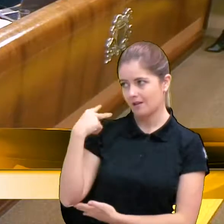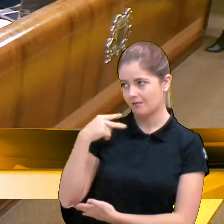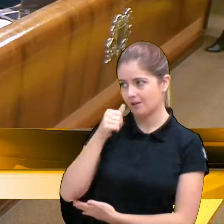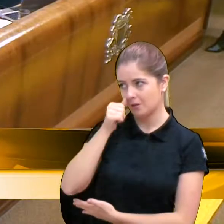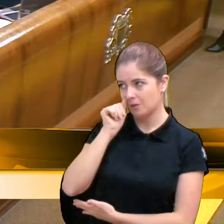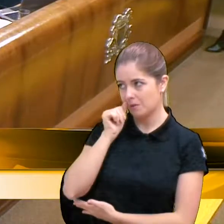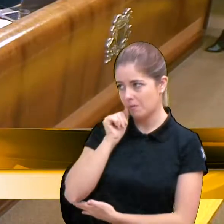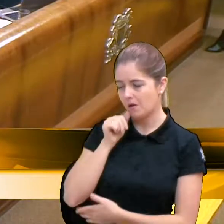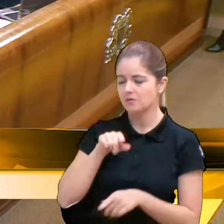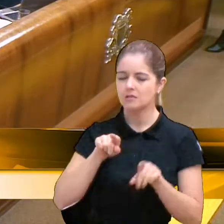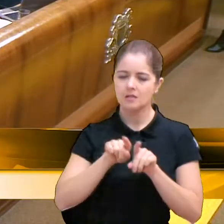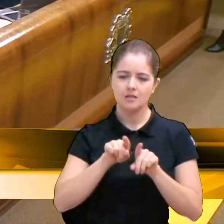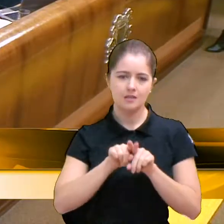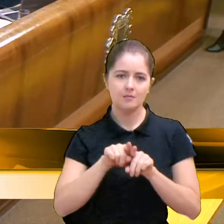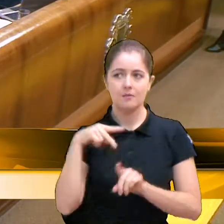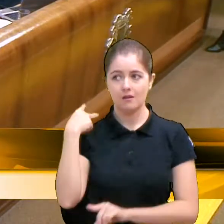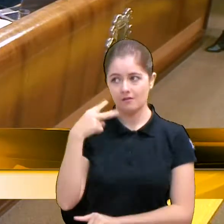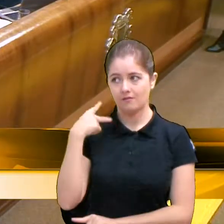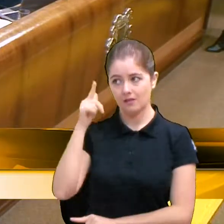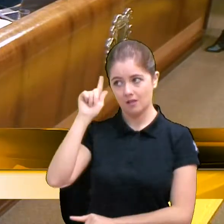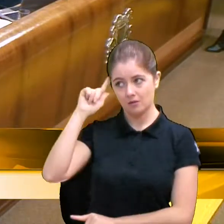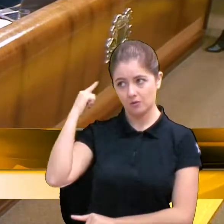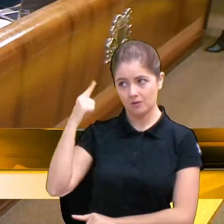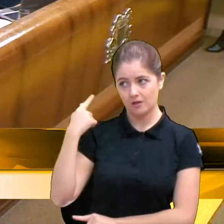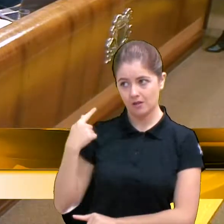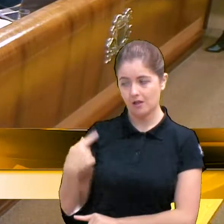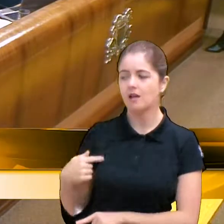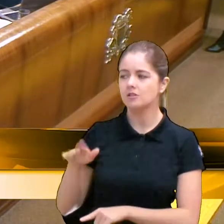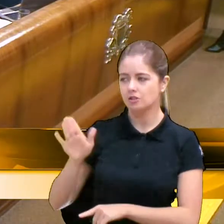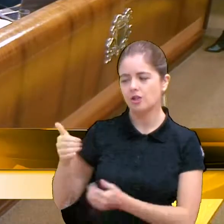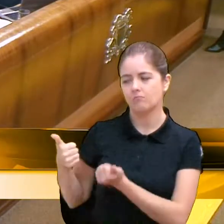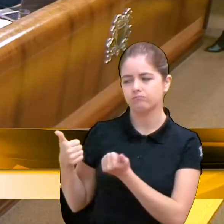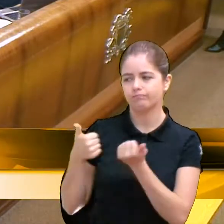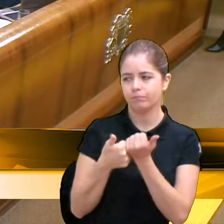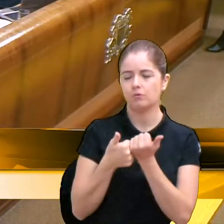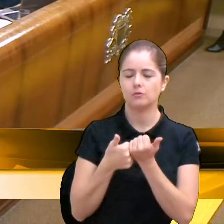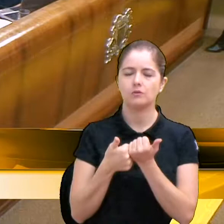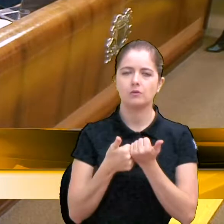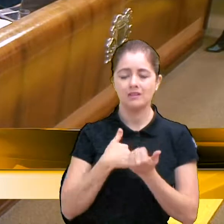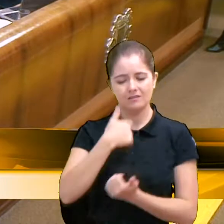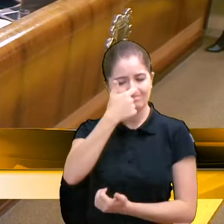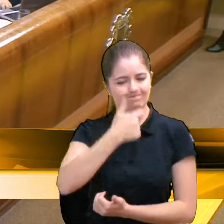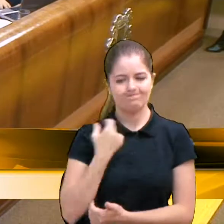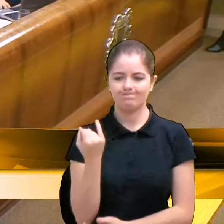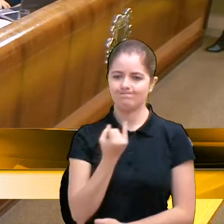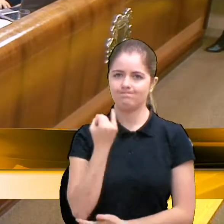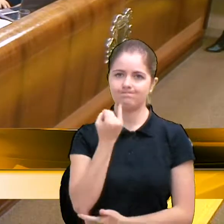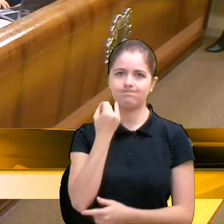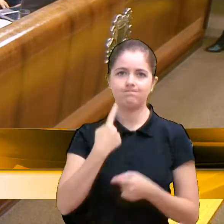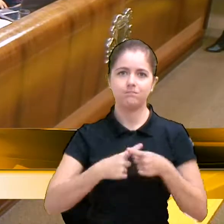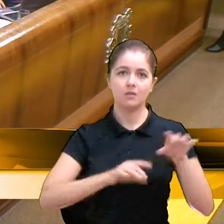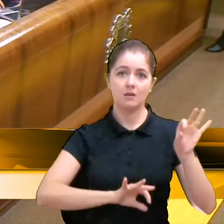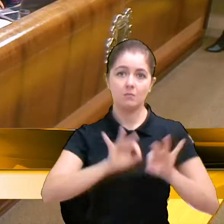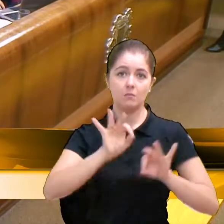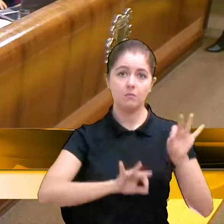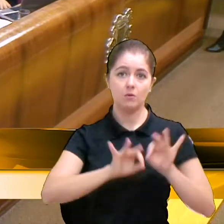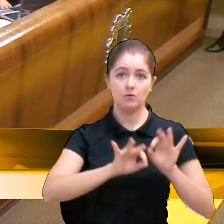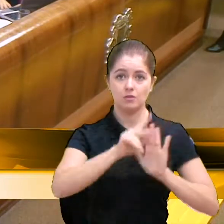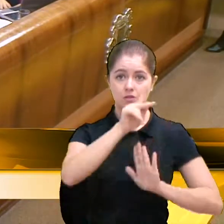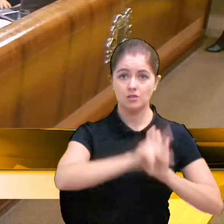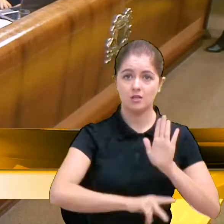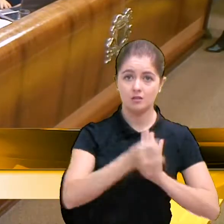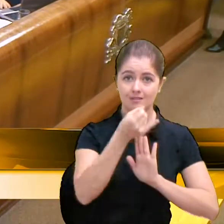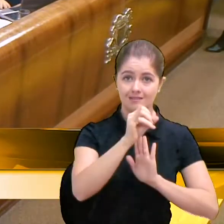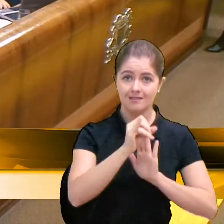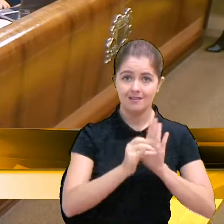Também a vereadora Gladys já tinha emprestado seu apoio, que acho fundamental. É um projeto que, de fato, assim, se